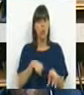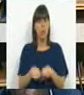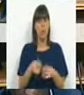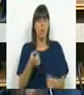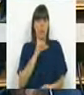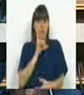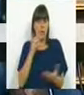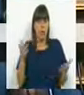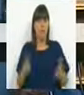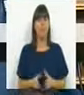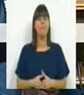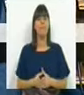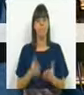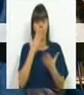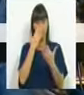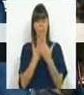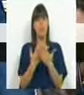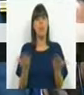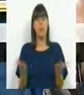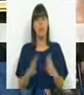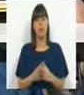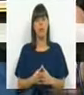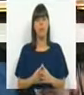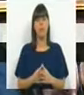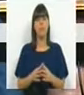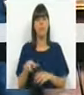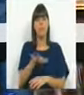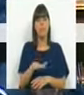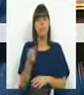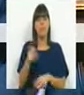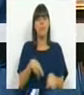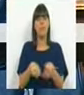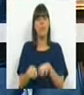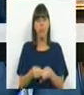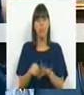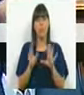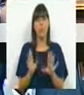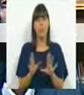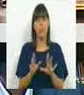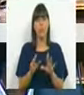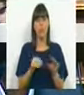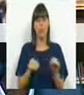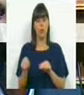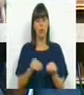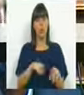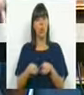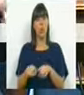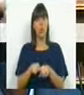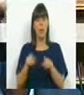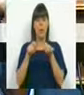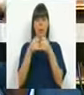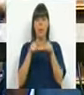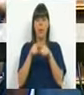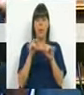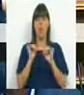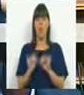político. É de rir quando estamos perante uma circunstância política onde o jogo político entre os